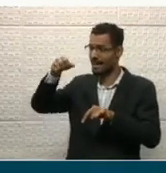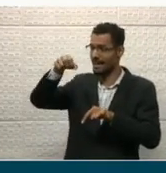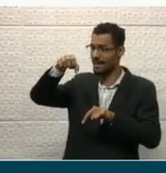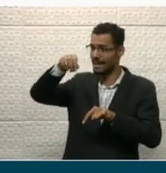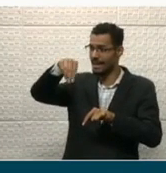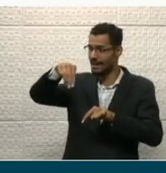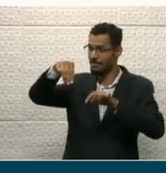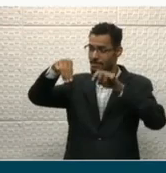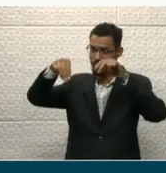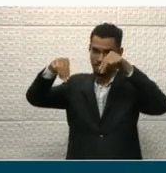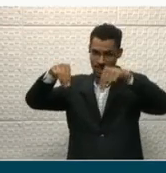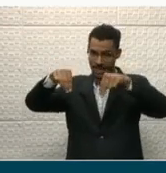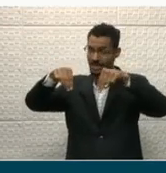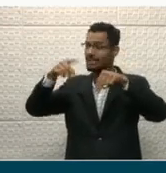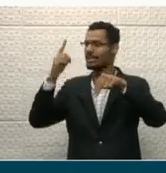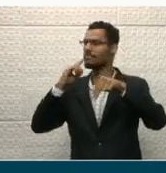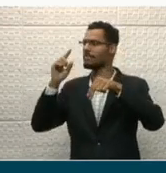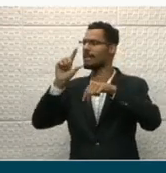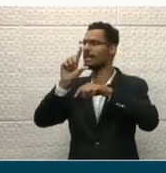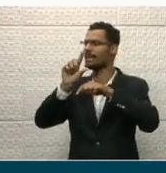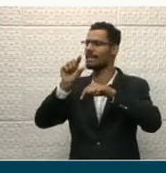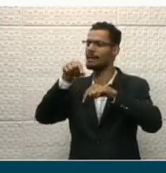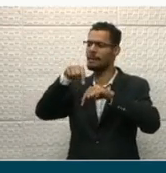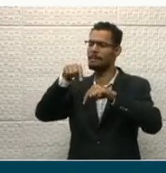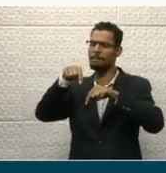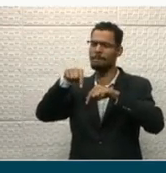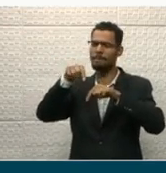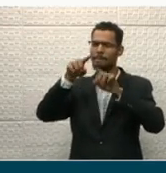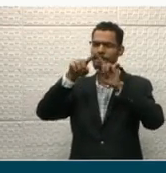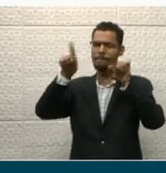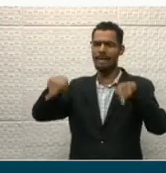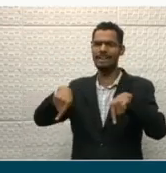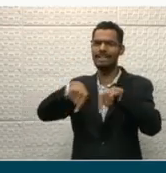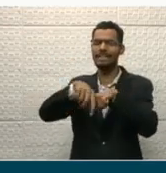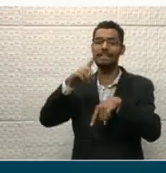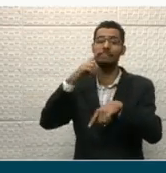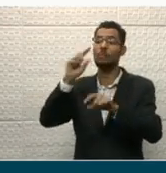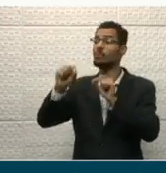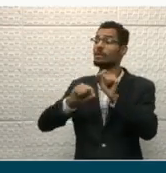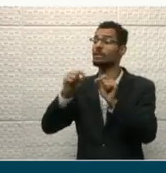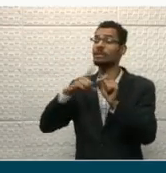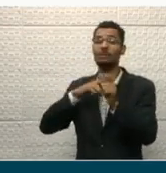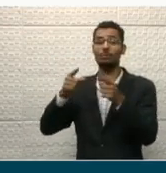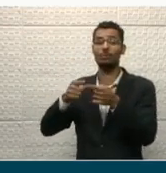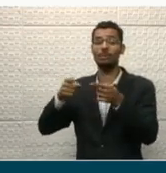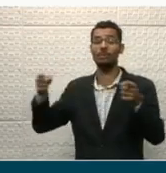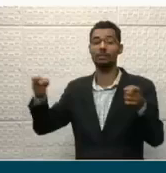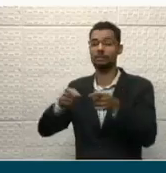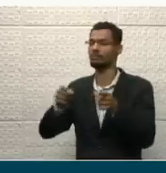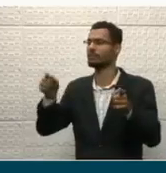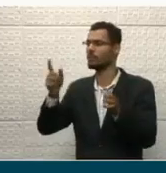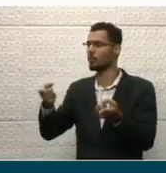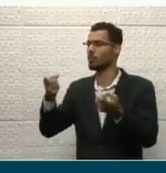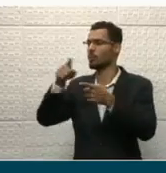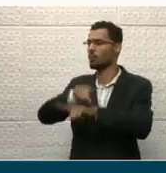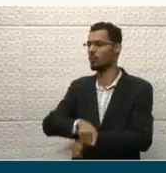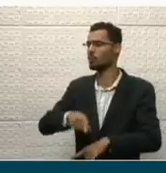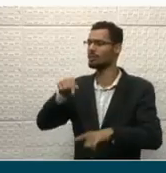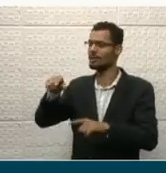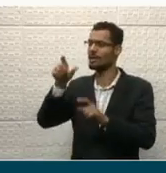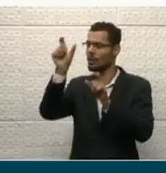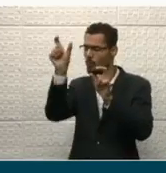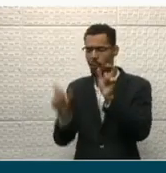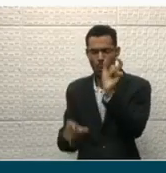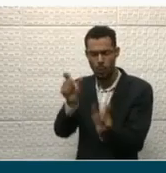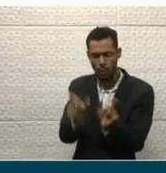N, o número de linhas da matriz vai ser a dimensão do contradomínio. E o número de